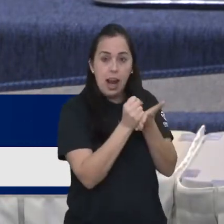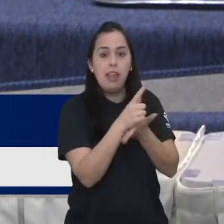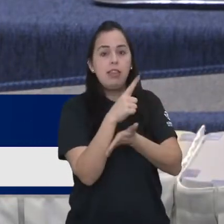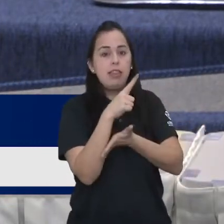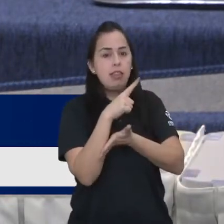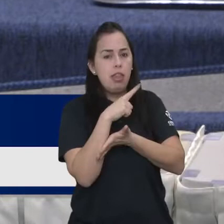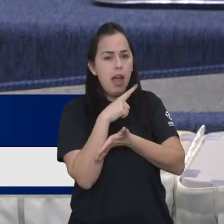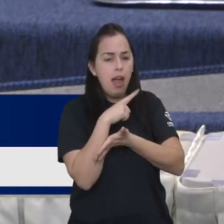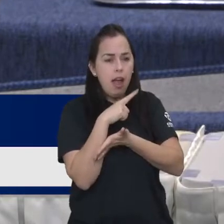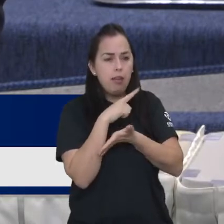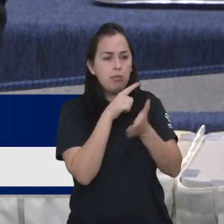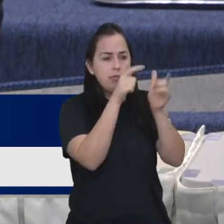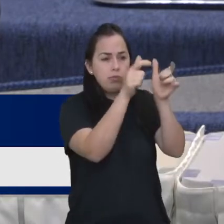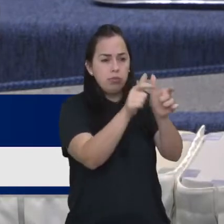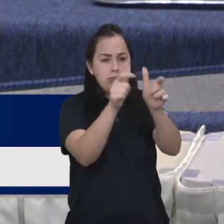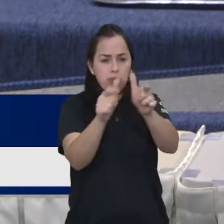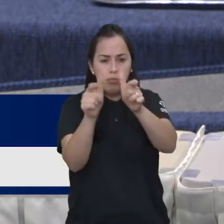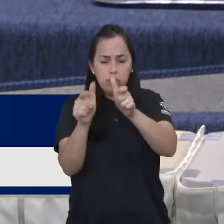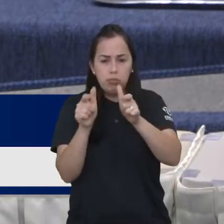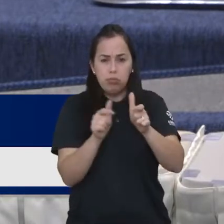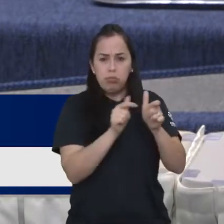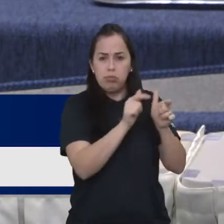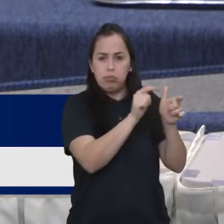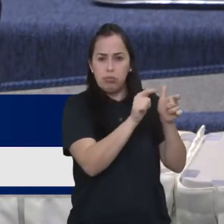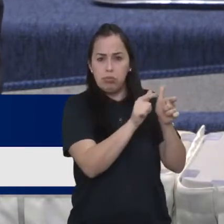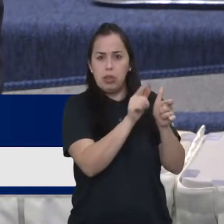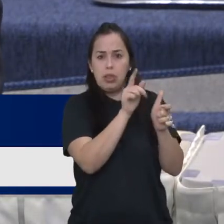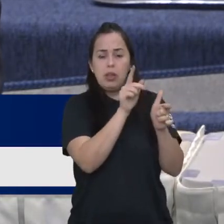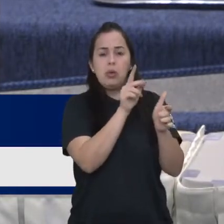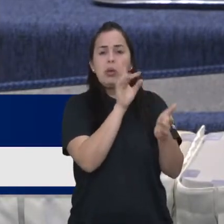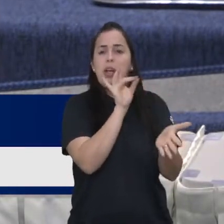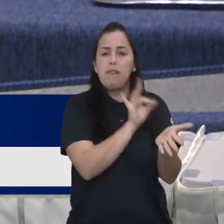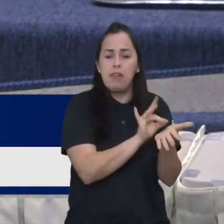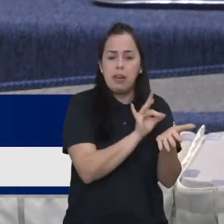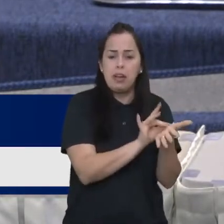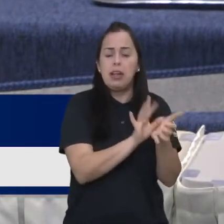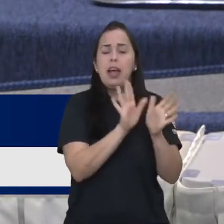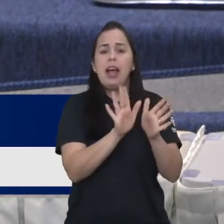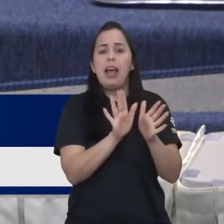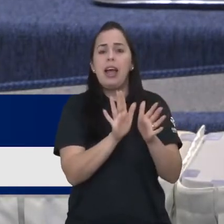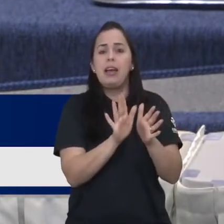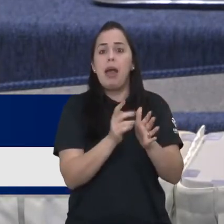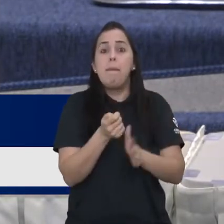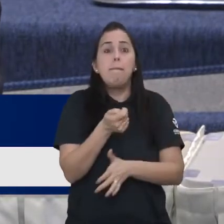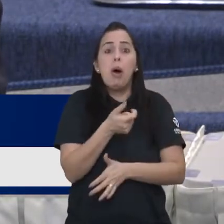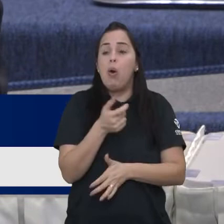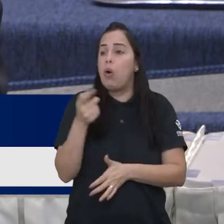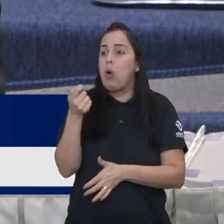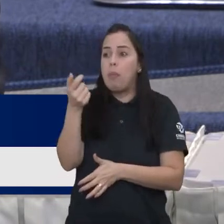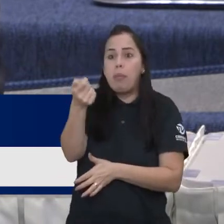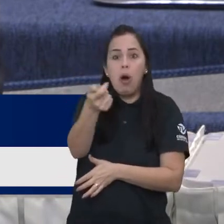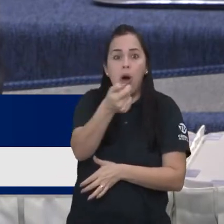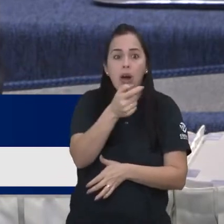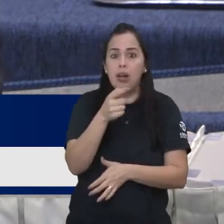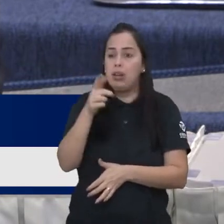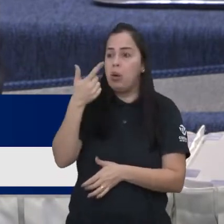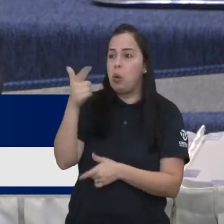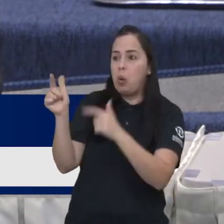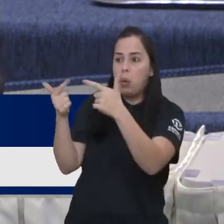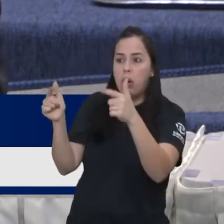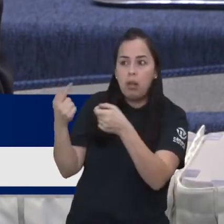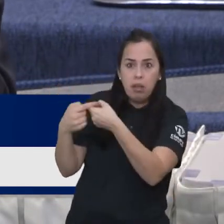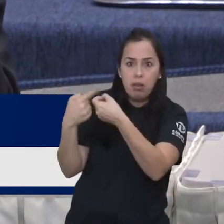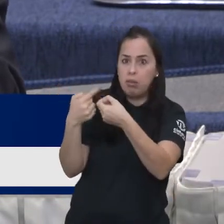todo o nosso território mapeado com referenciais verdadeiros, é uma coisa muito rara, então a gente tem uma oportunidade,